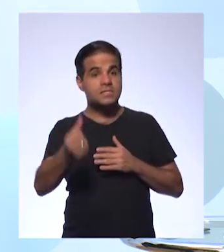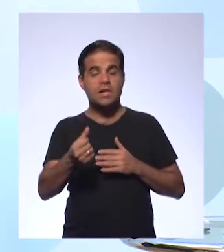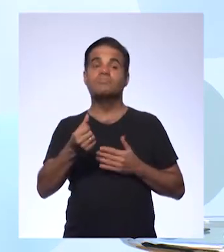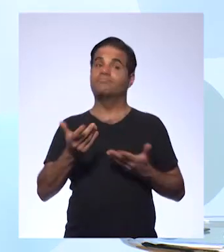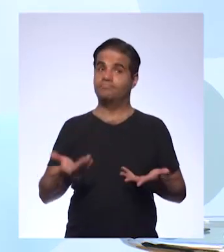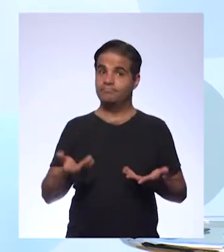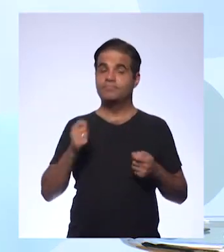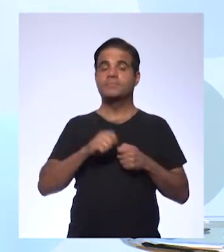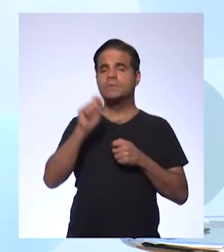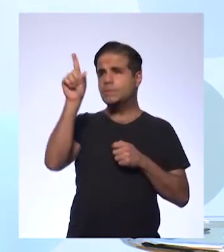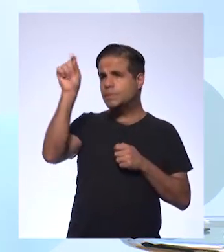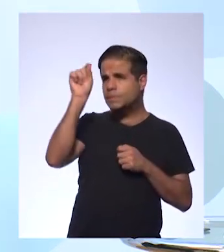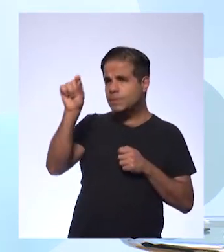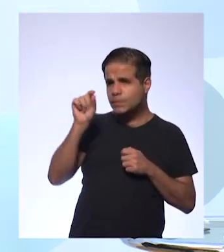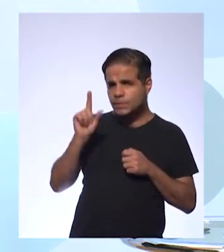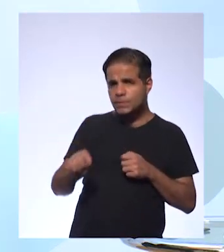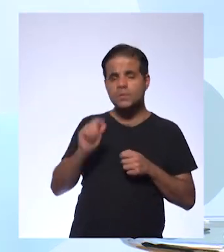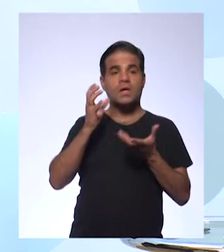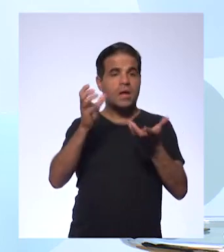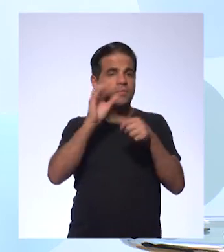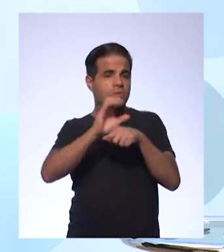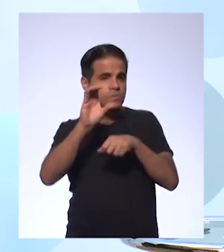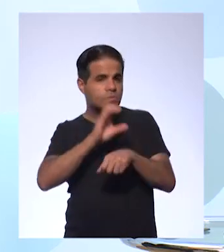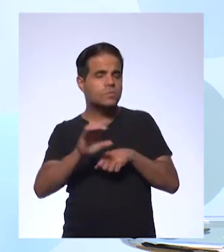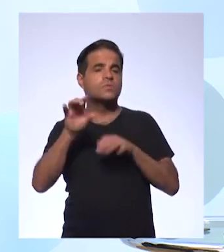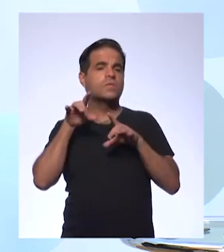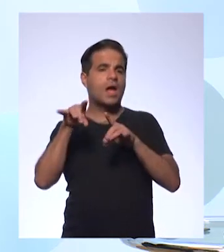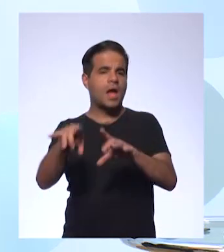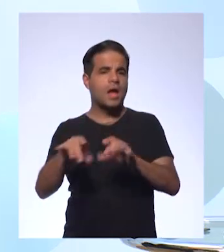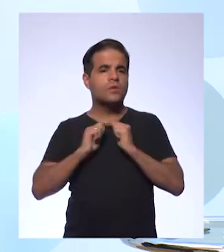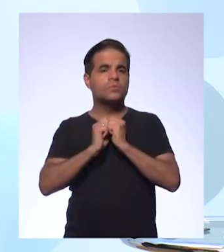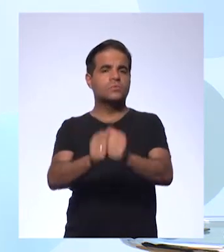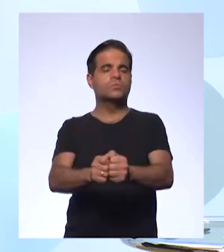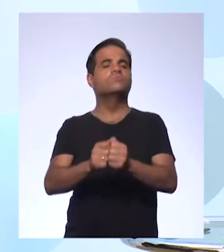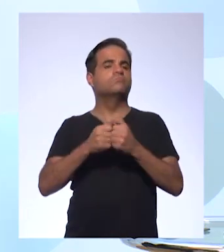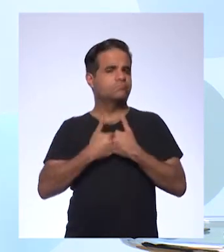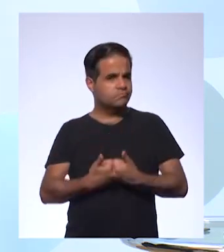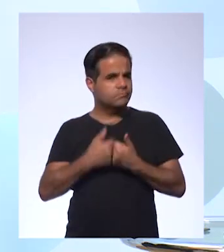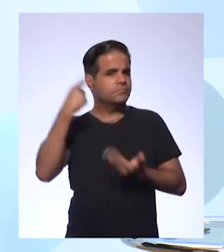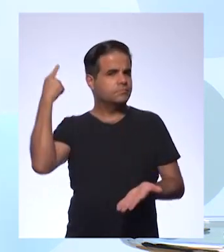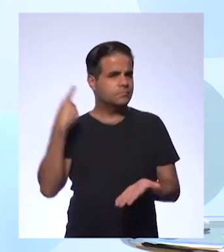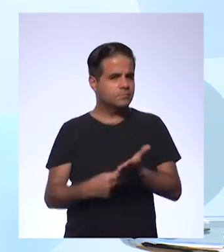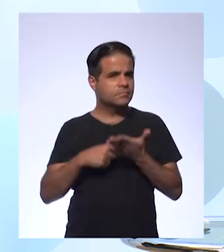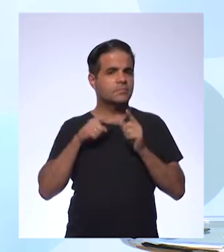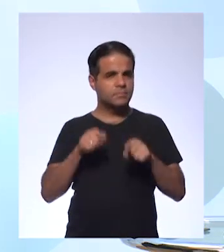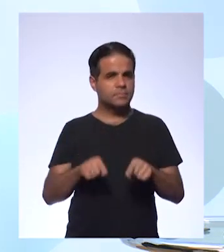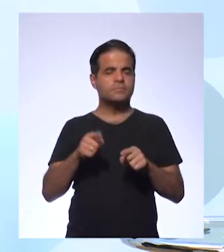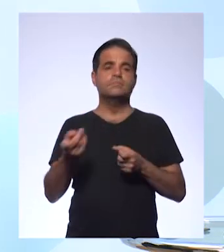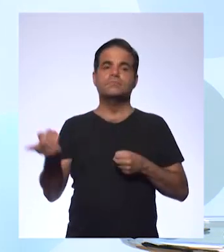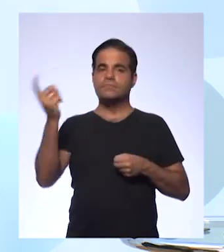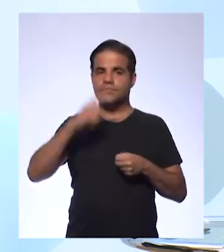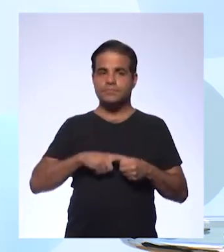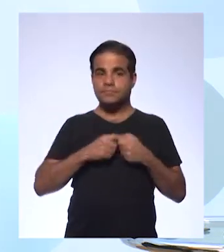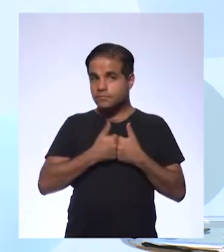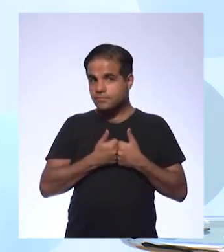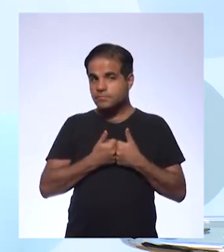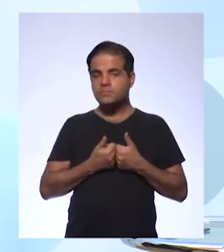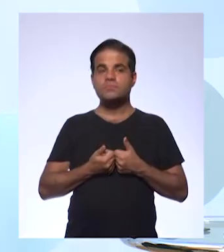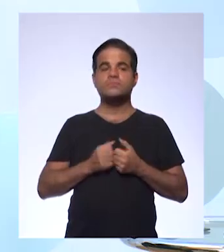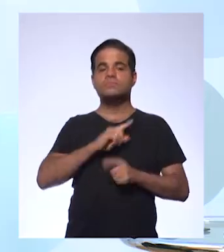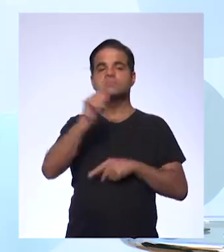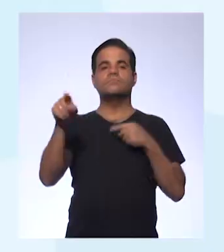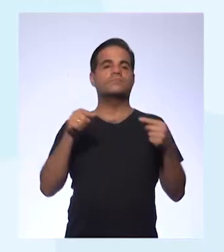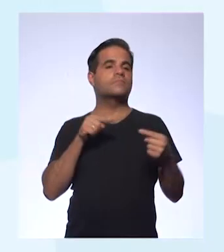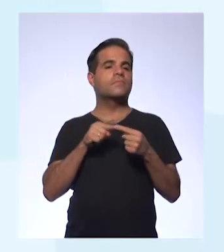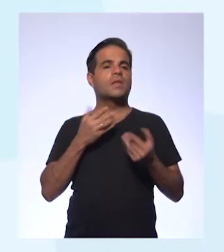para fazer a opção, se você quer fazer um curso técnico aí, junto com o ensino médio. Combinado? Então, essa é a nossa retomada. Vamos para o nosso